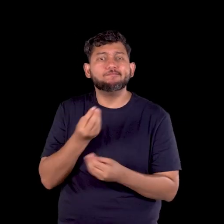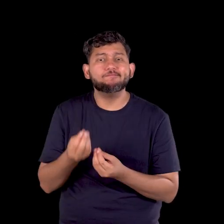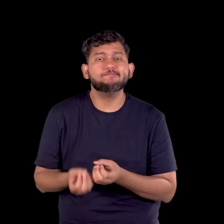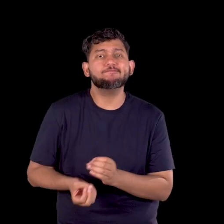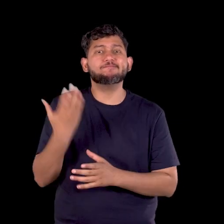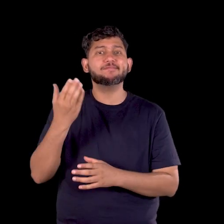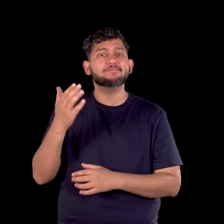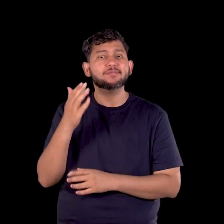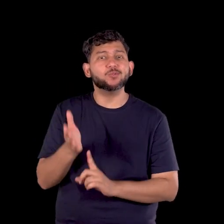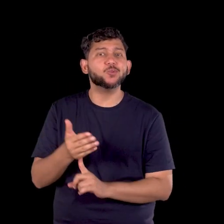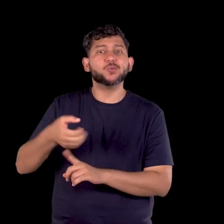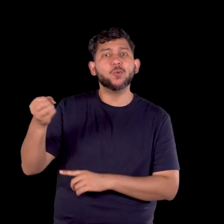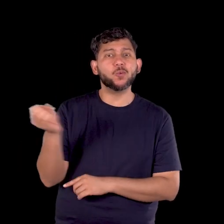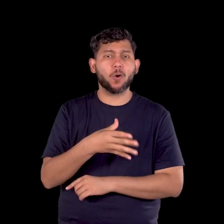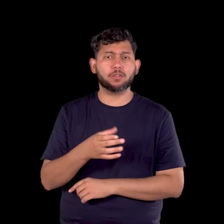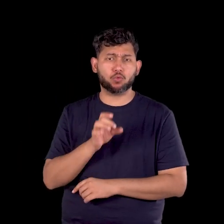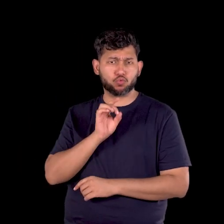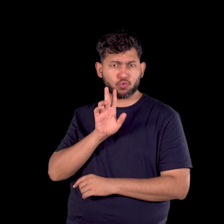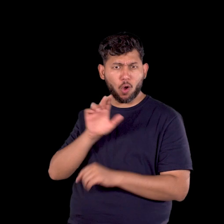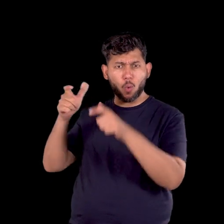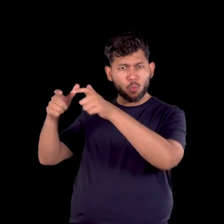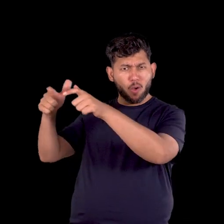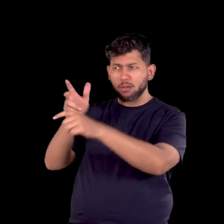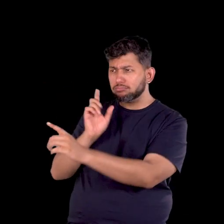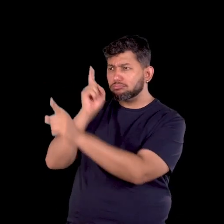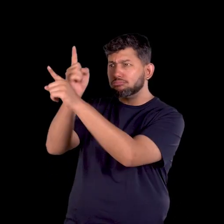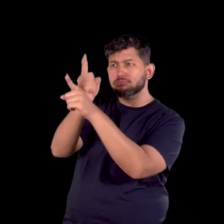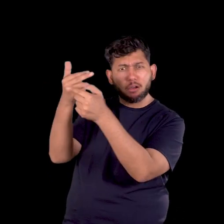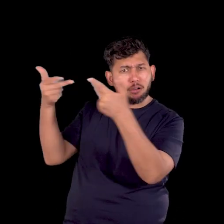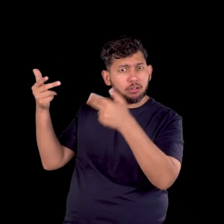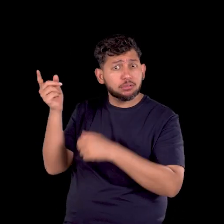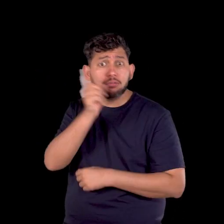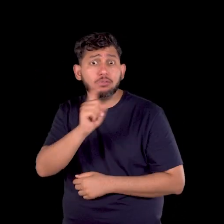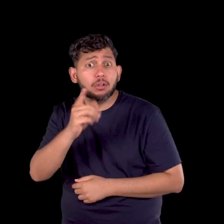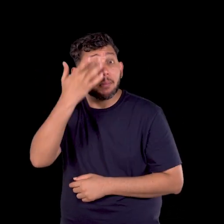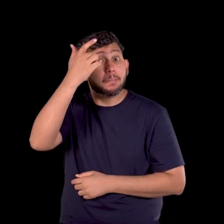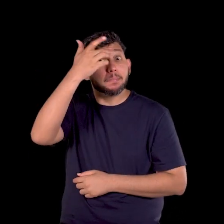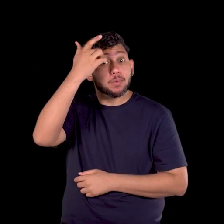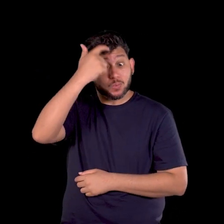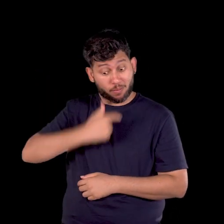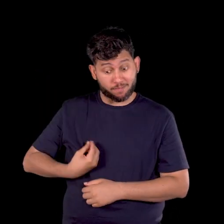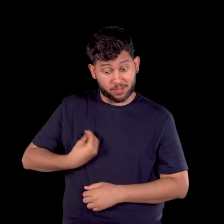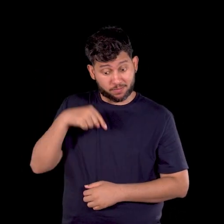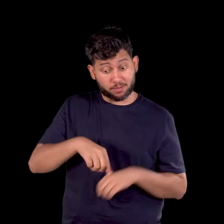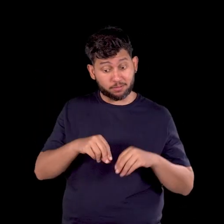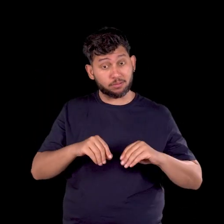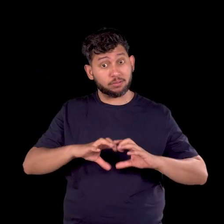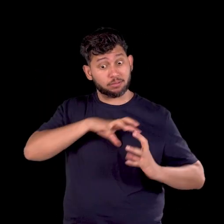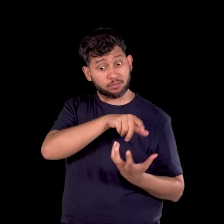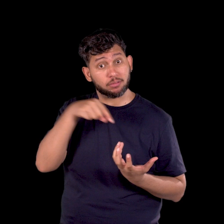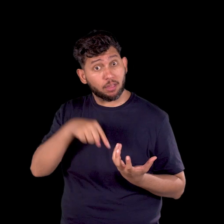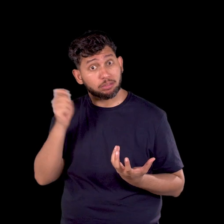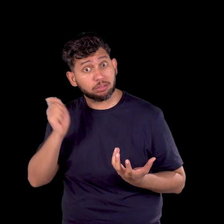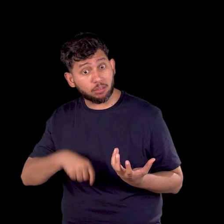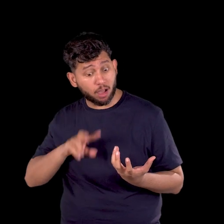ciência e da engenharia, que passaram a oferecer soluções inovadoras, não apenas para a exploração do espaço,